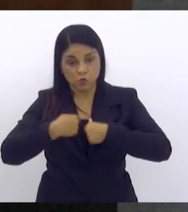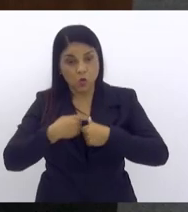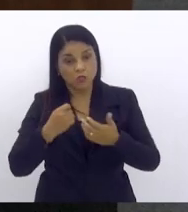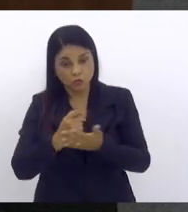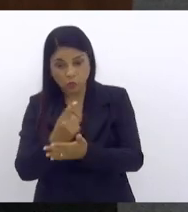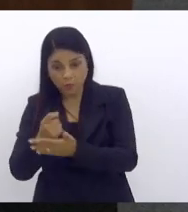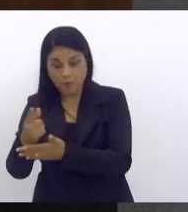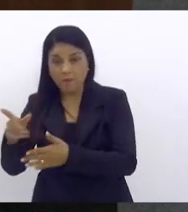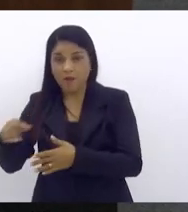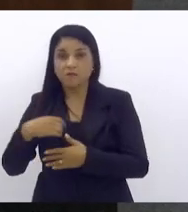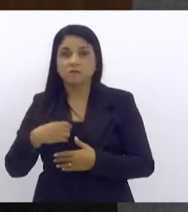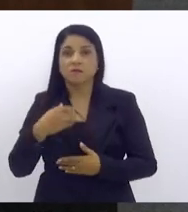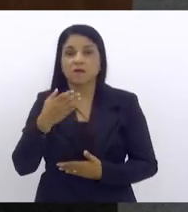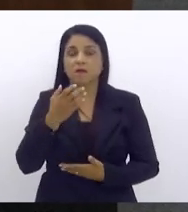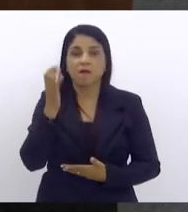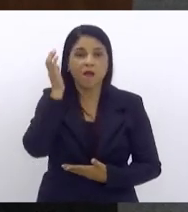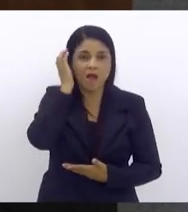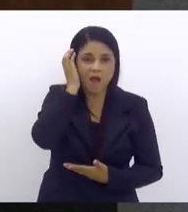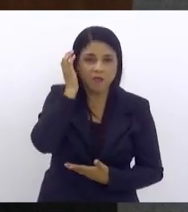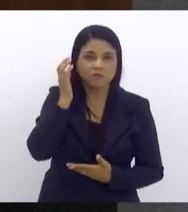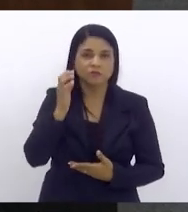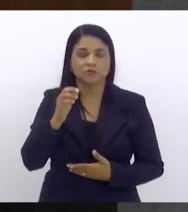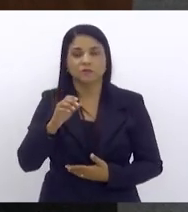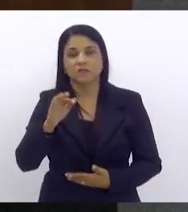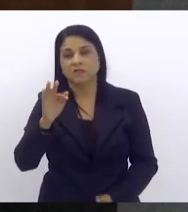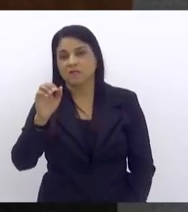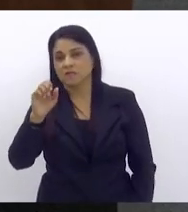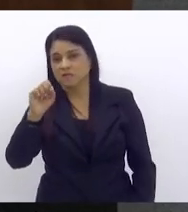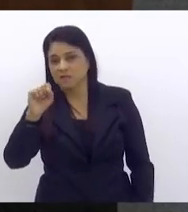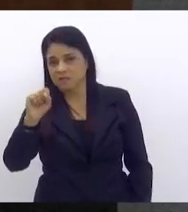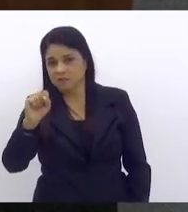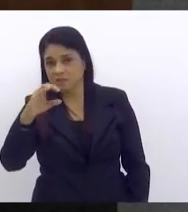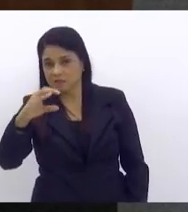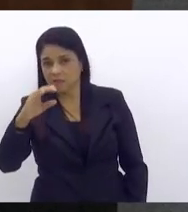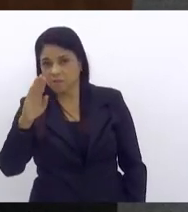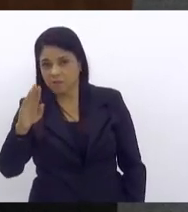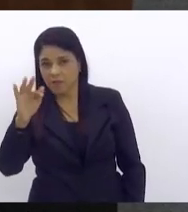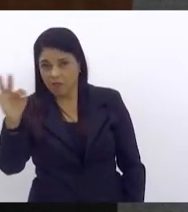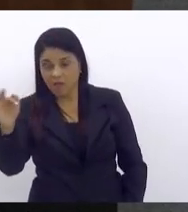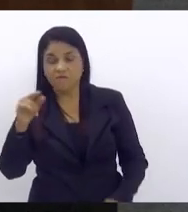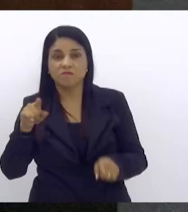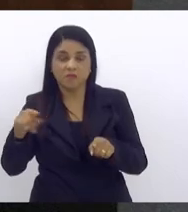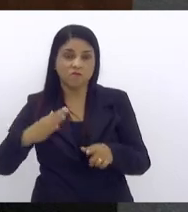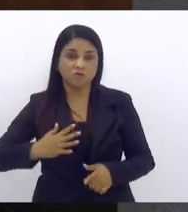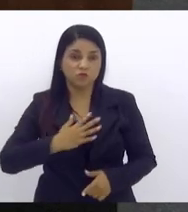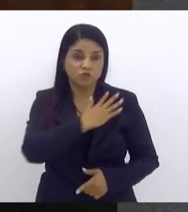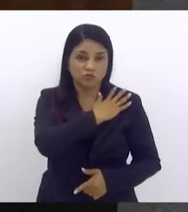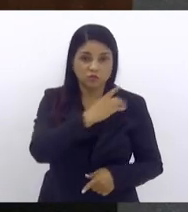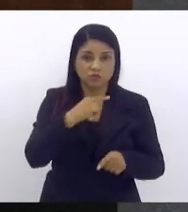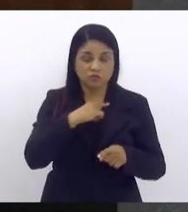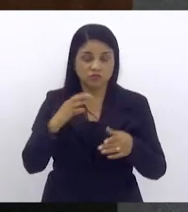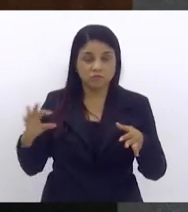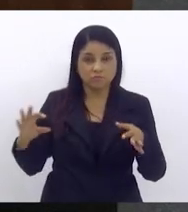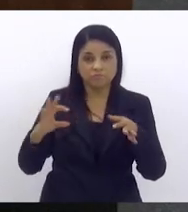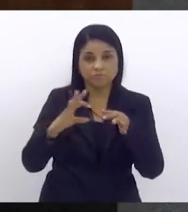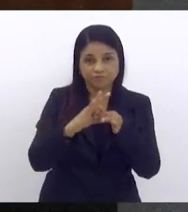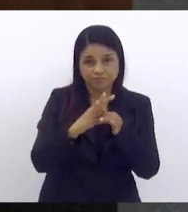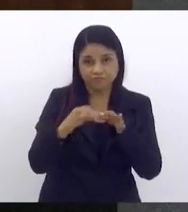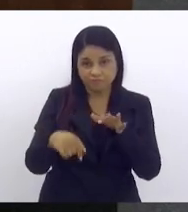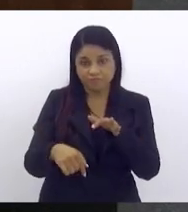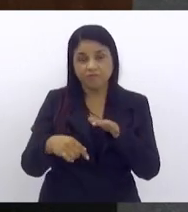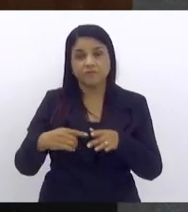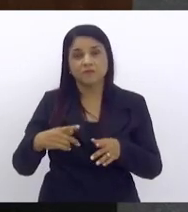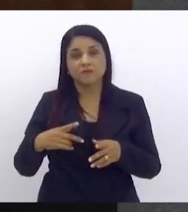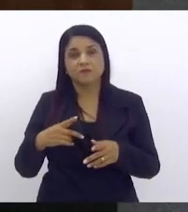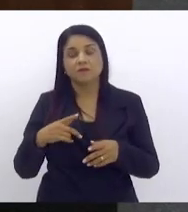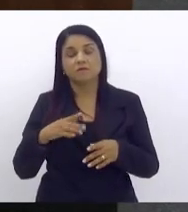Luiz Paulo, ficou muito claro que houve um dolo muito grande por parte do general que fazia parte da intervenção aqui no Estado de Janeiro. Então,